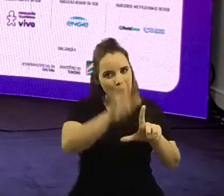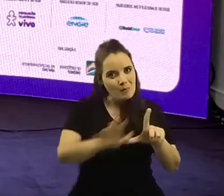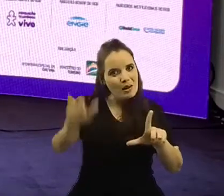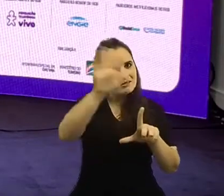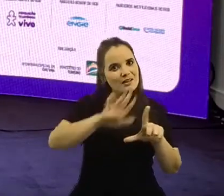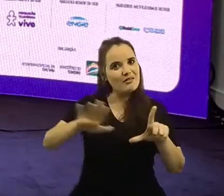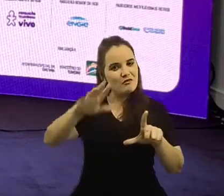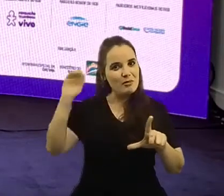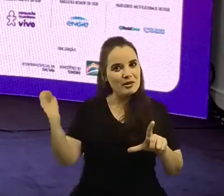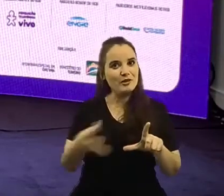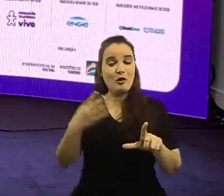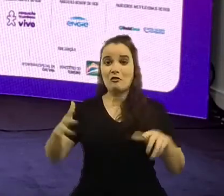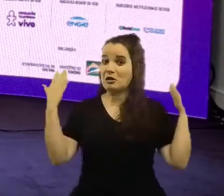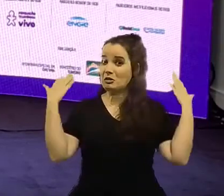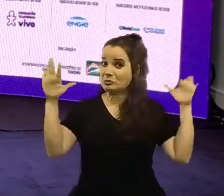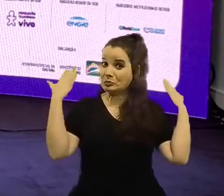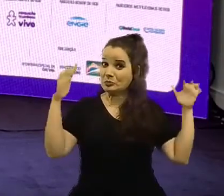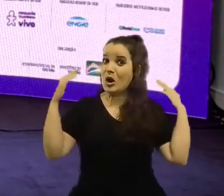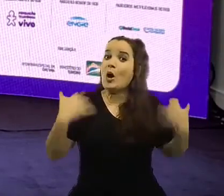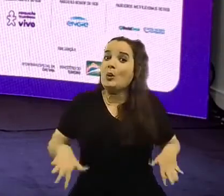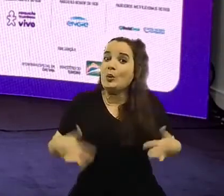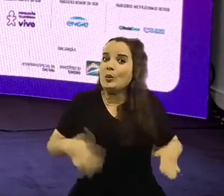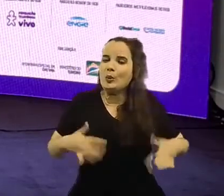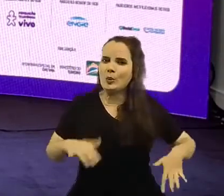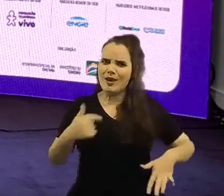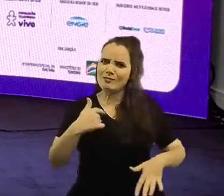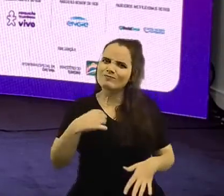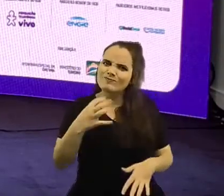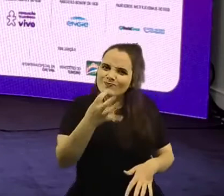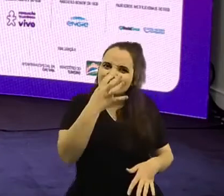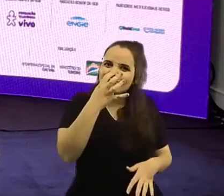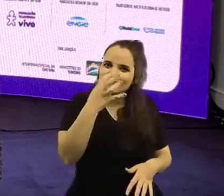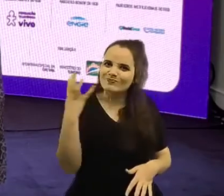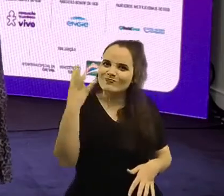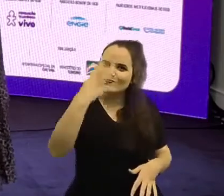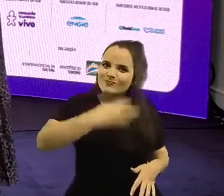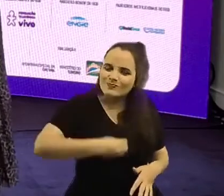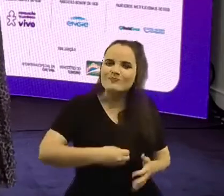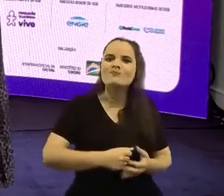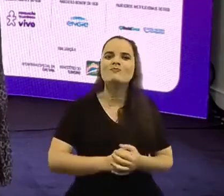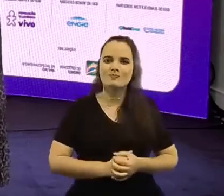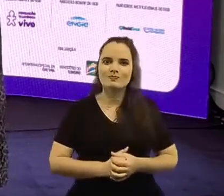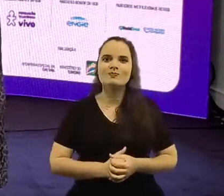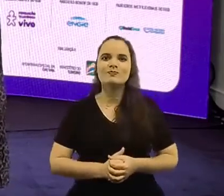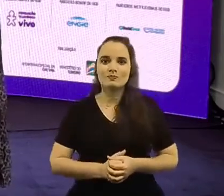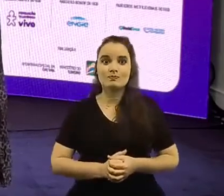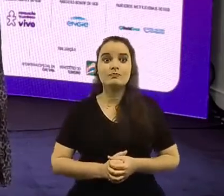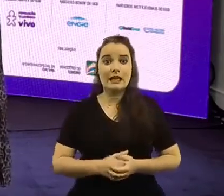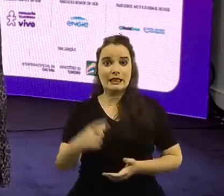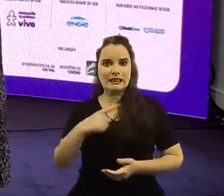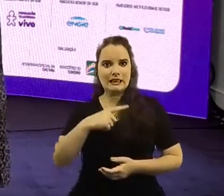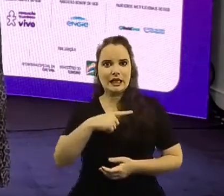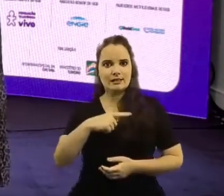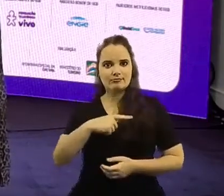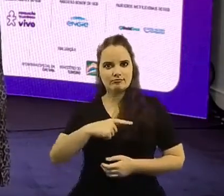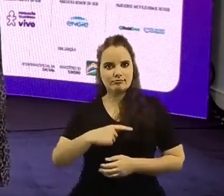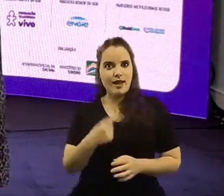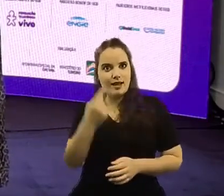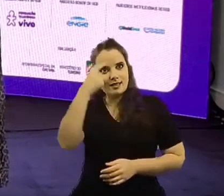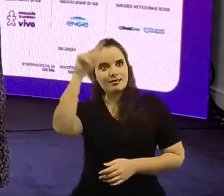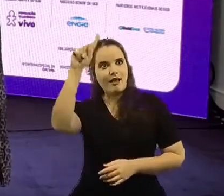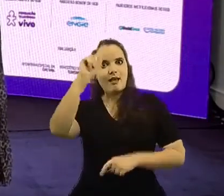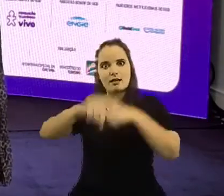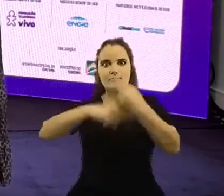bonito ver a concretização realmente de uma solução. Porque às vezes a gente enxerga o problema, aí pensa numa